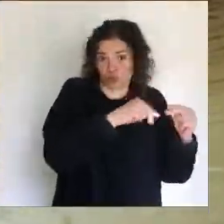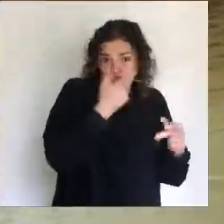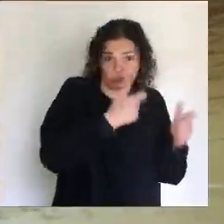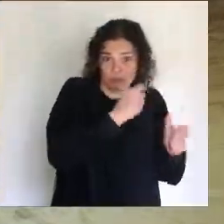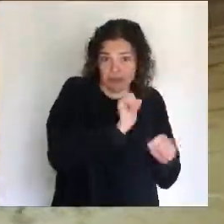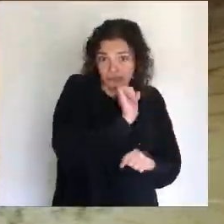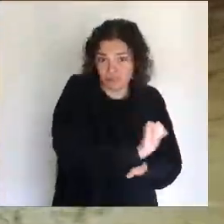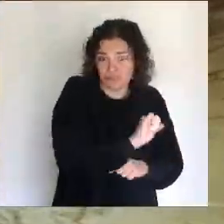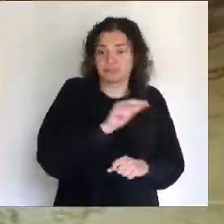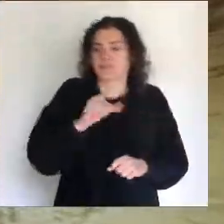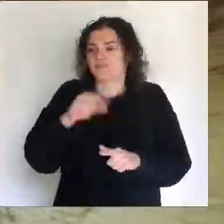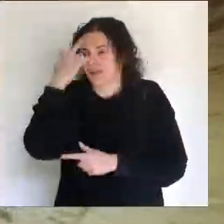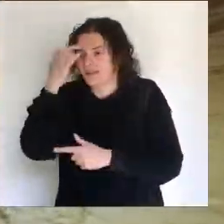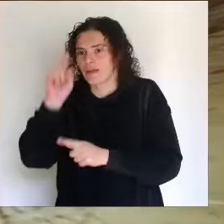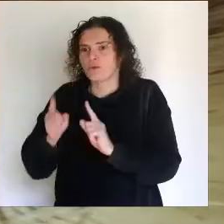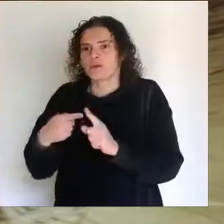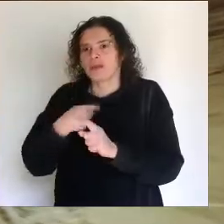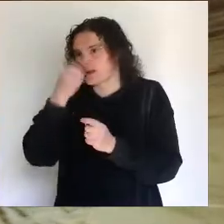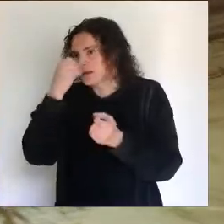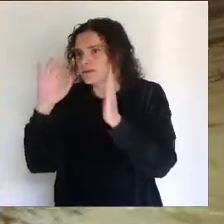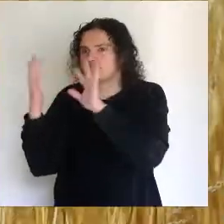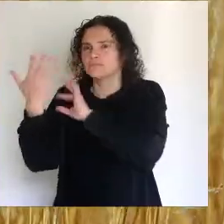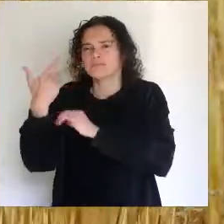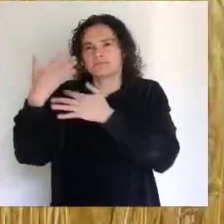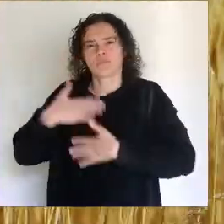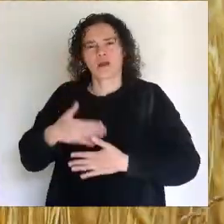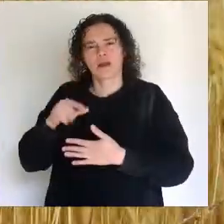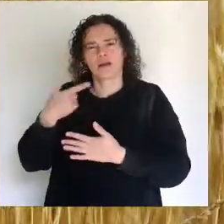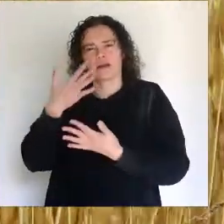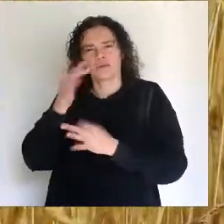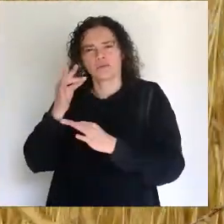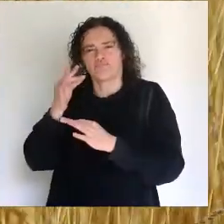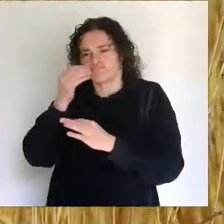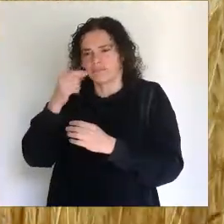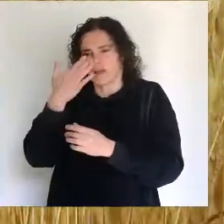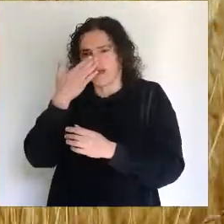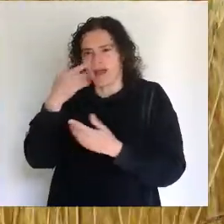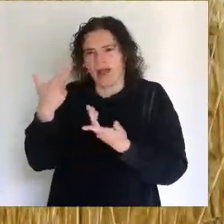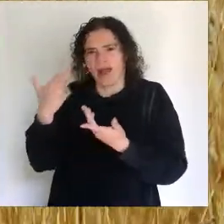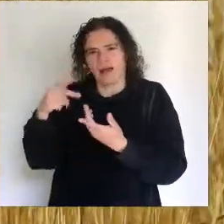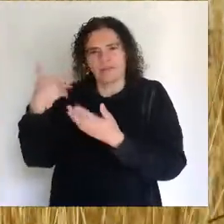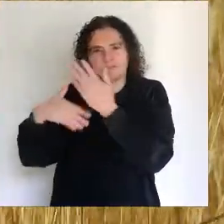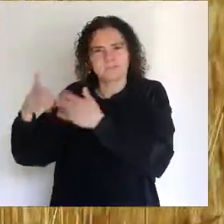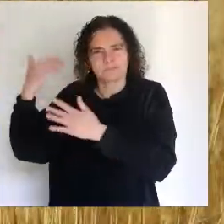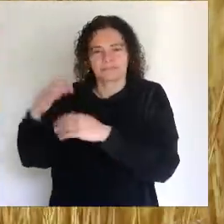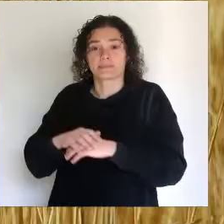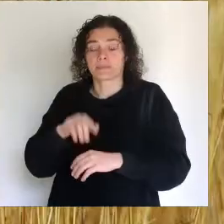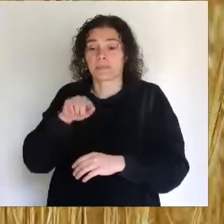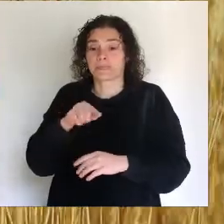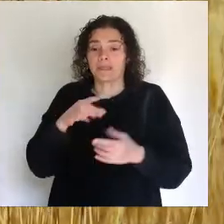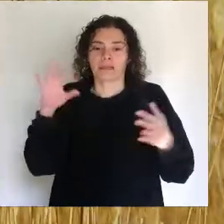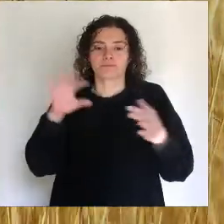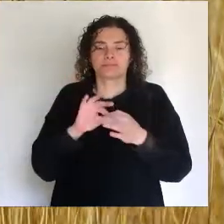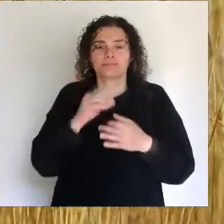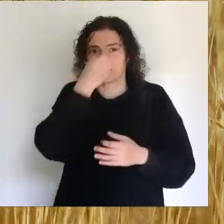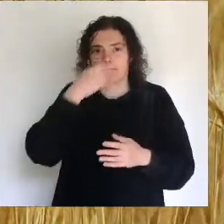humanas, e depois a ideia do orgânico e do natural e quase uma ideia de land art, por assim dizer. E nesse